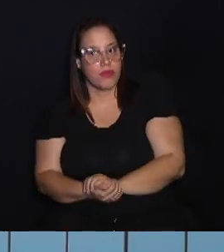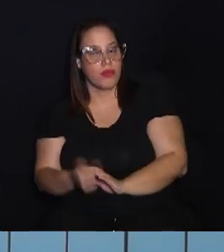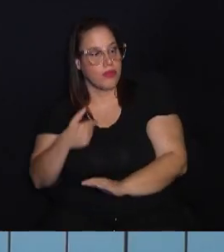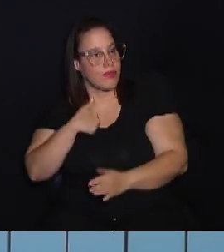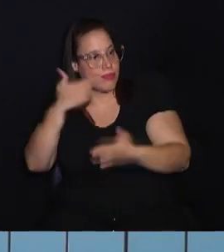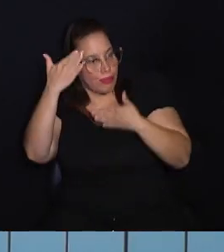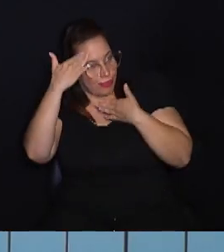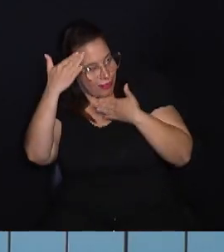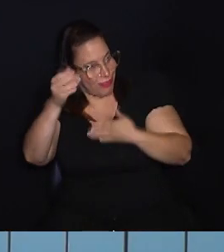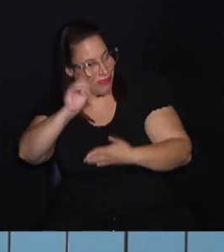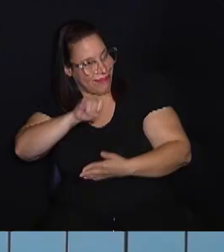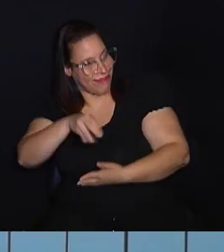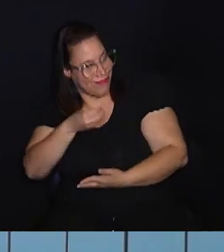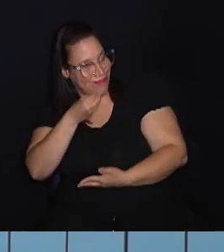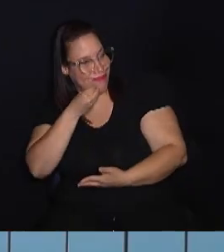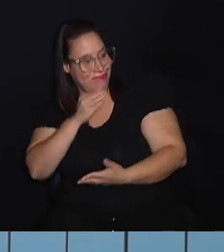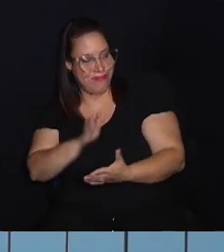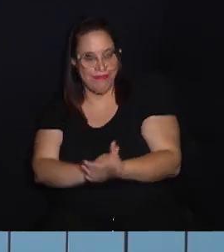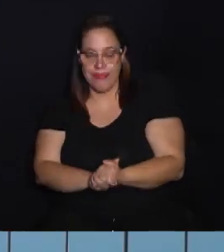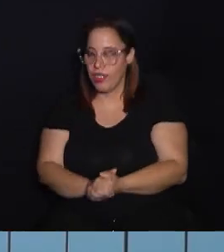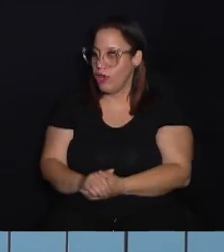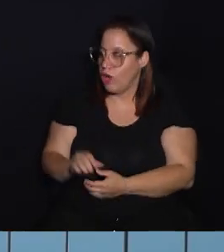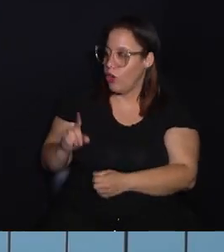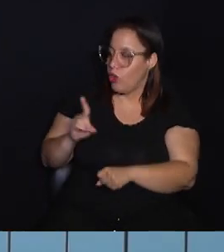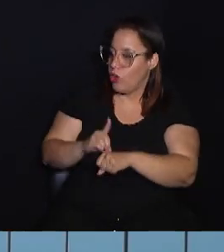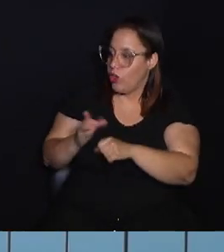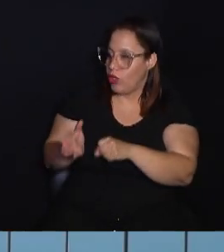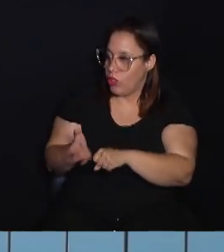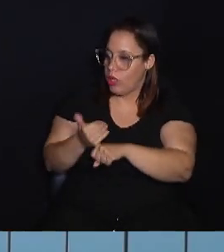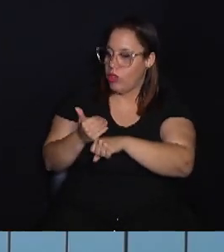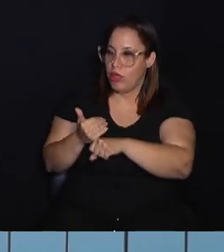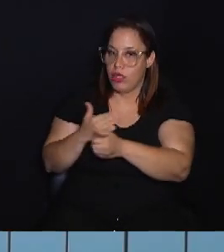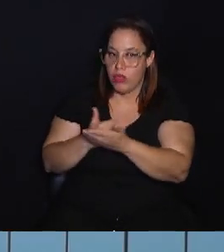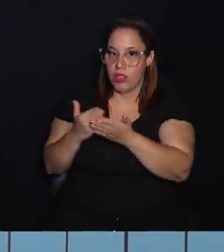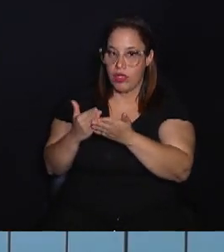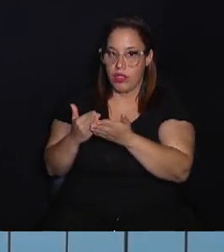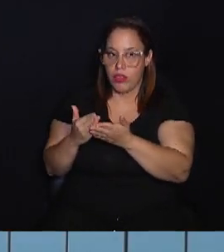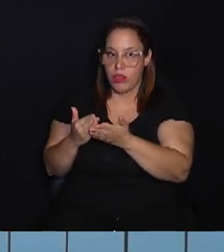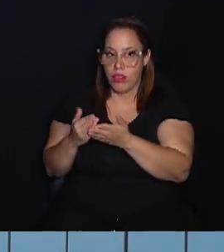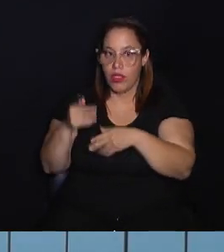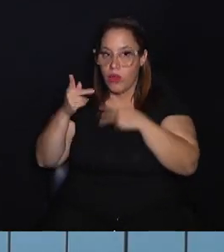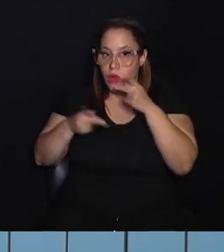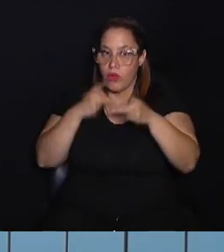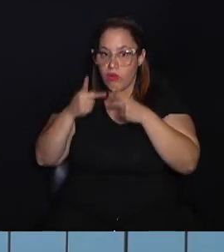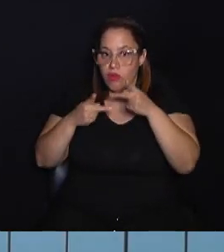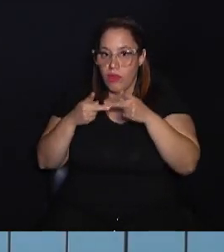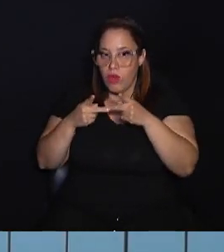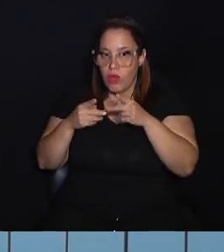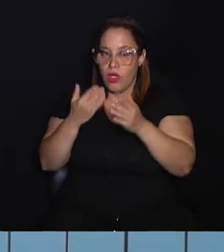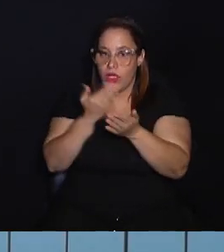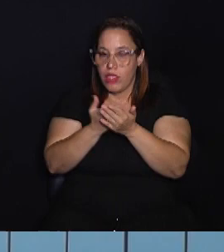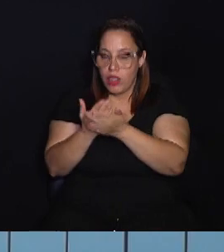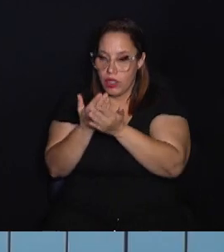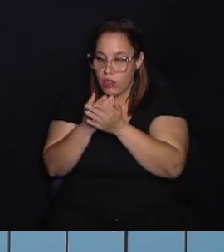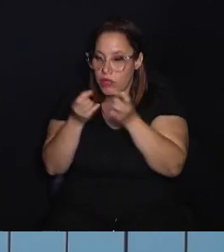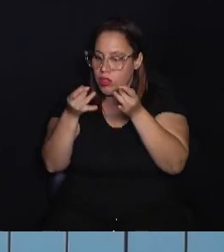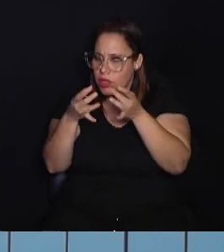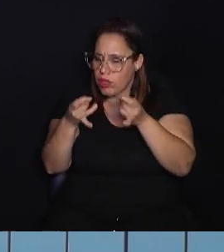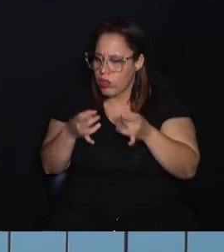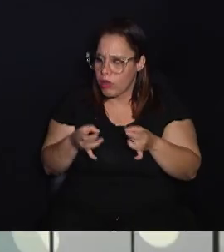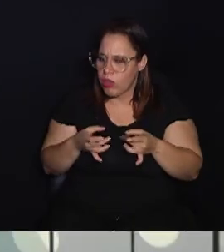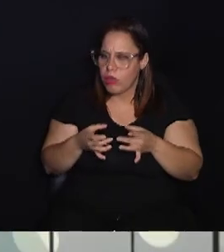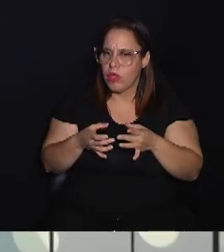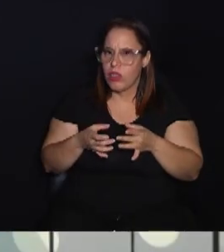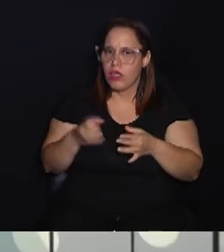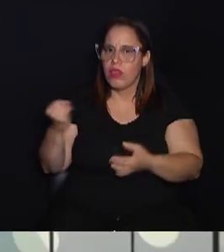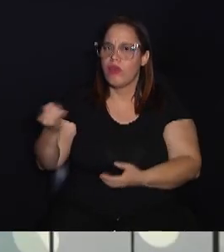Eu que agradeço pela oportunidade. Doutor, antes da gente começar a falar um pouquinho desse estudo especificamente,